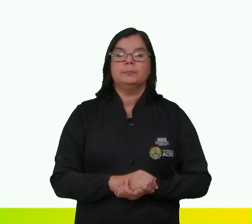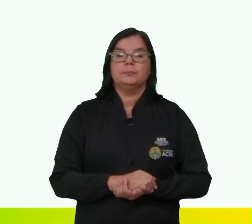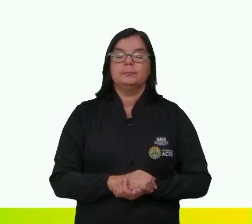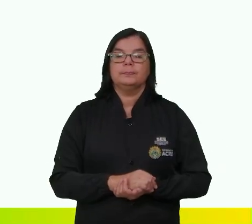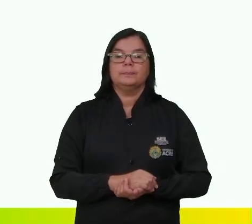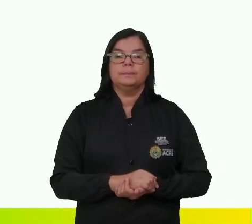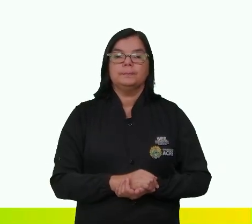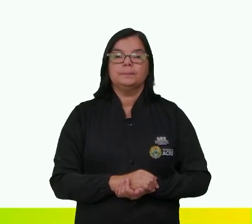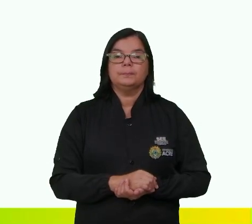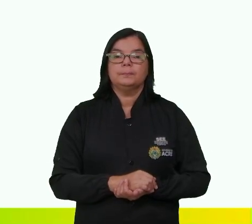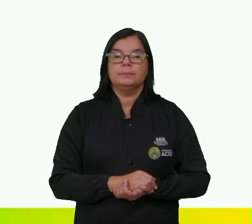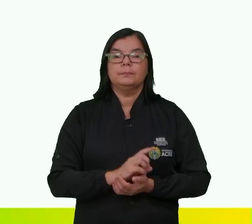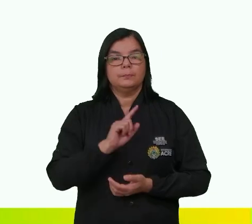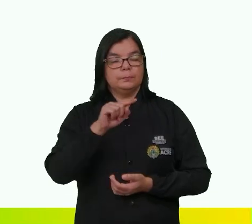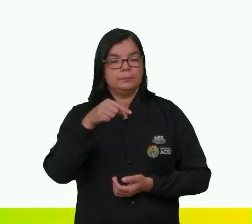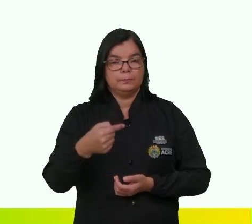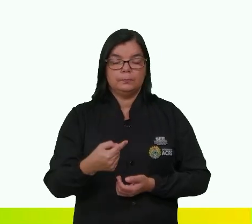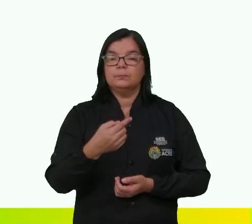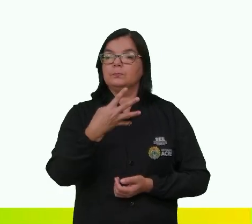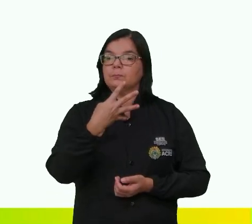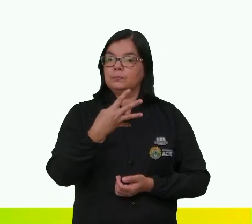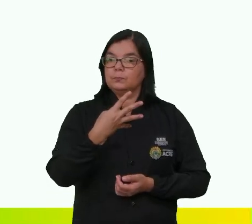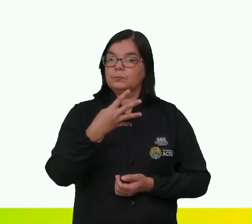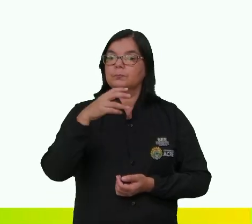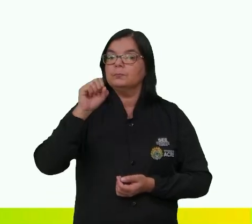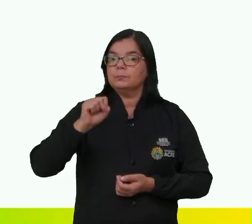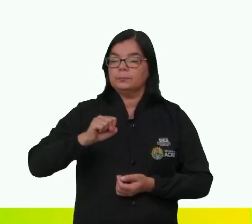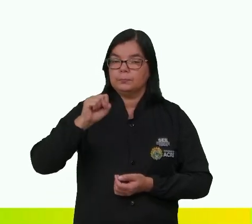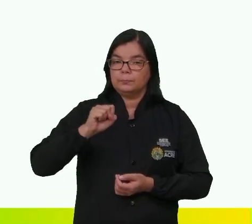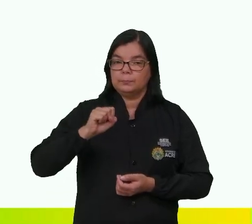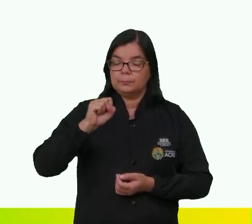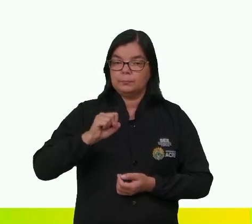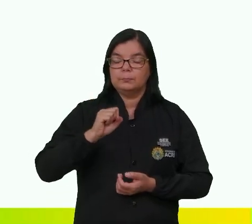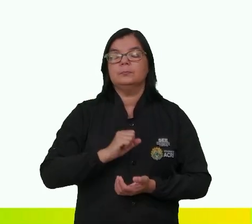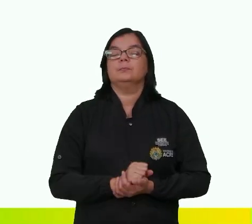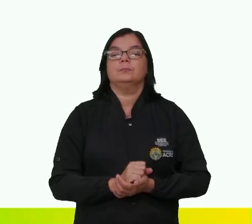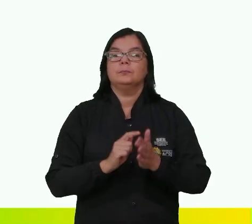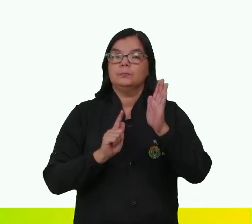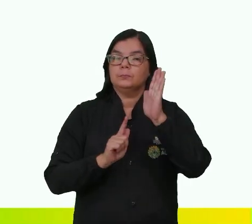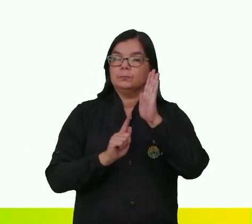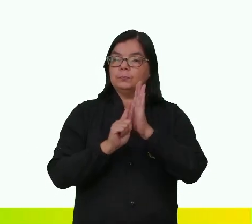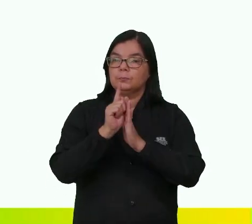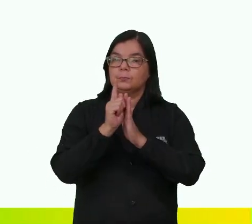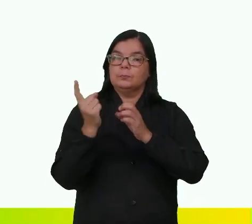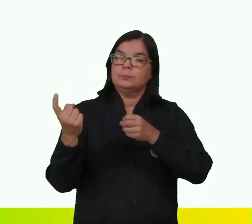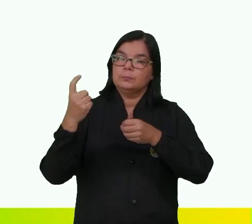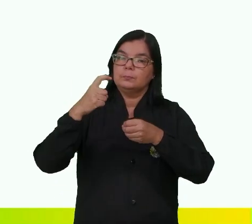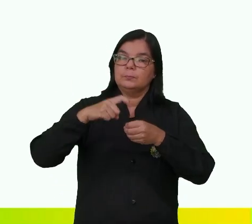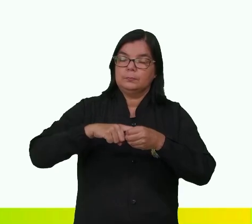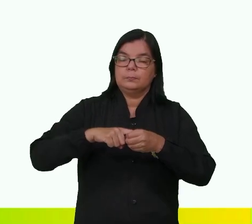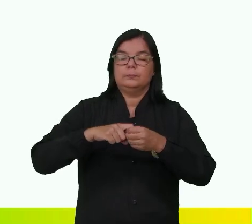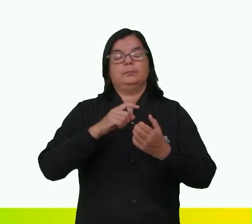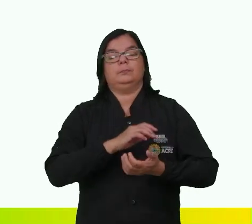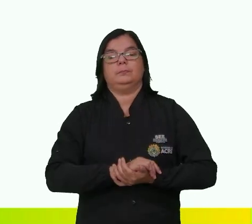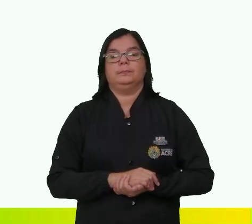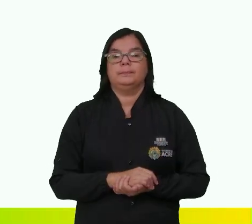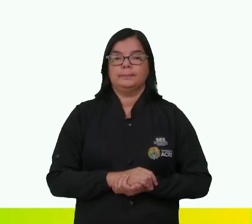Pois bem, então, depois de 4 segundos, esse foguete vai voltar ao Sol.